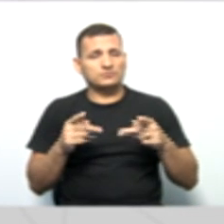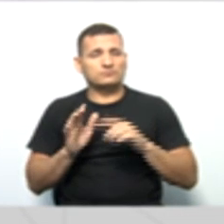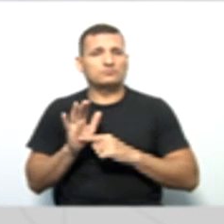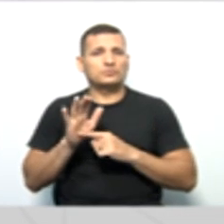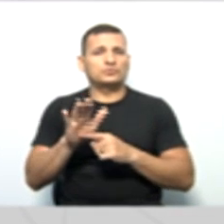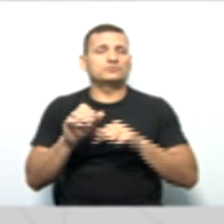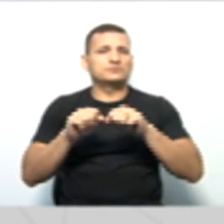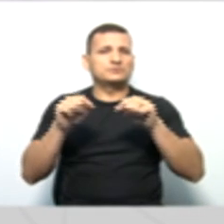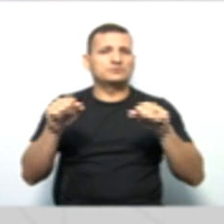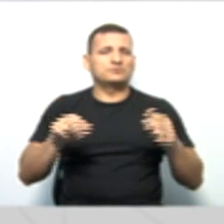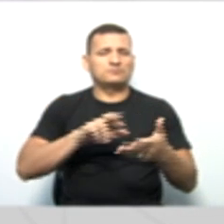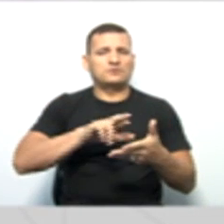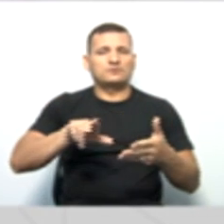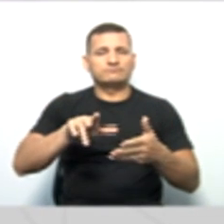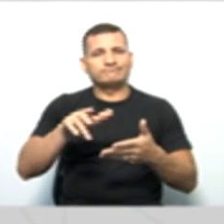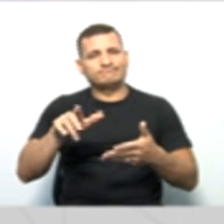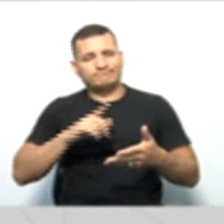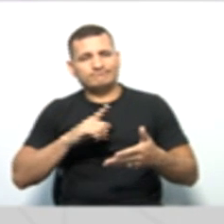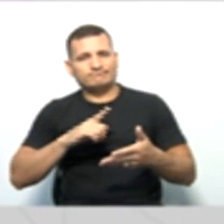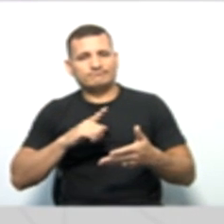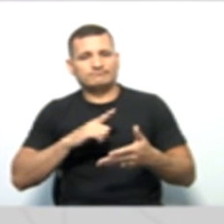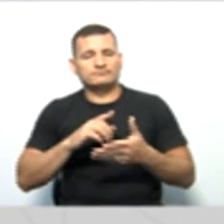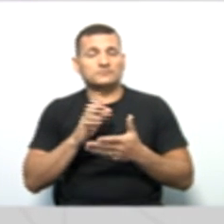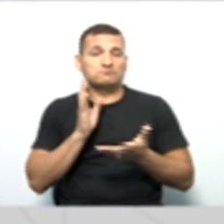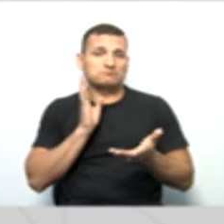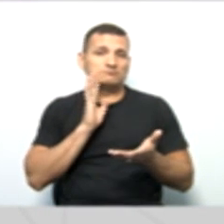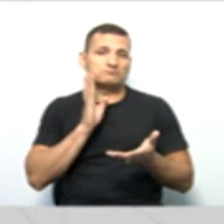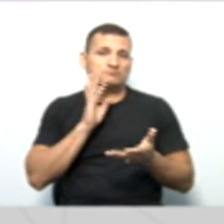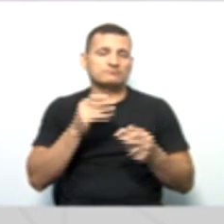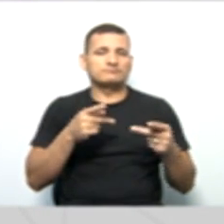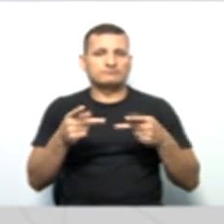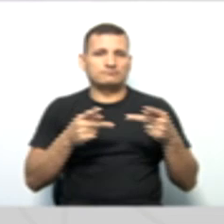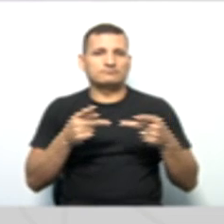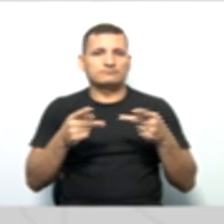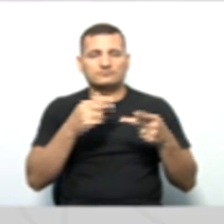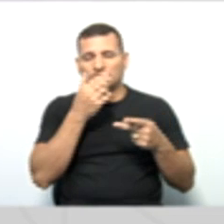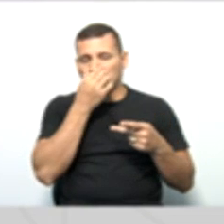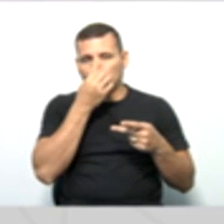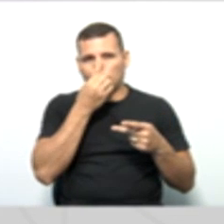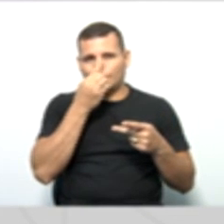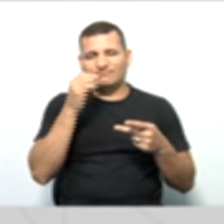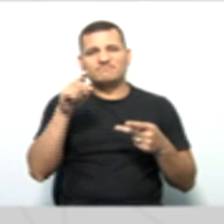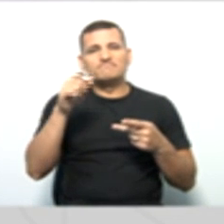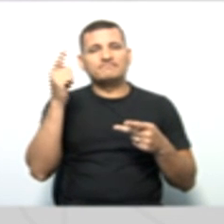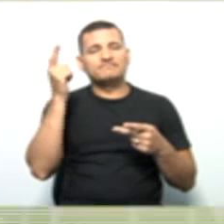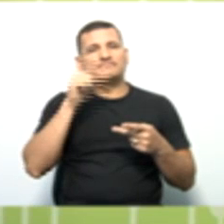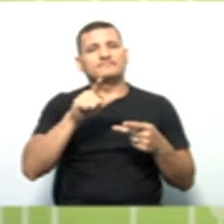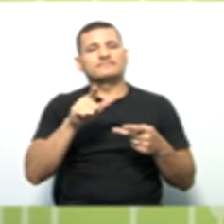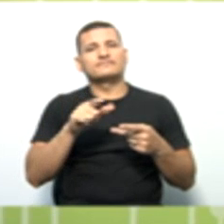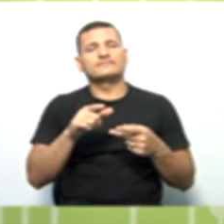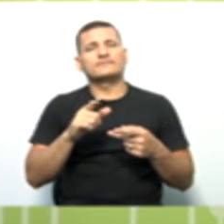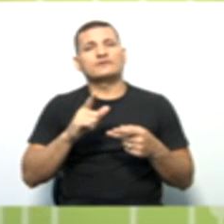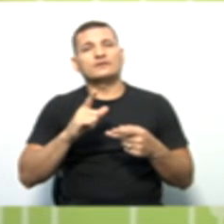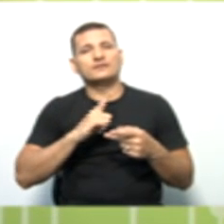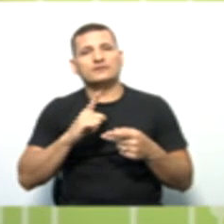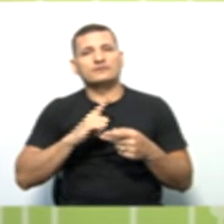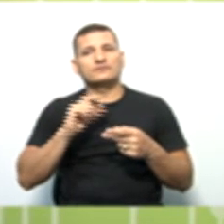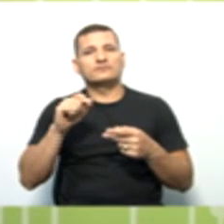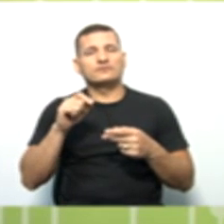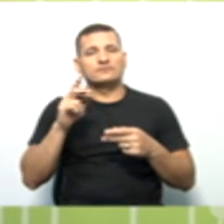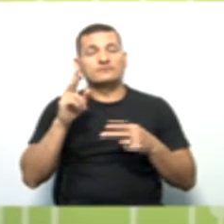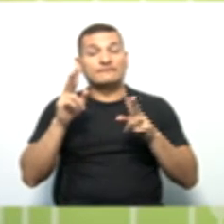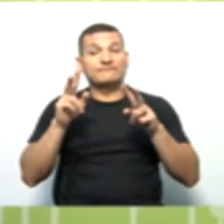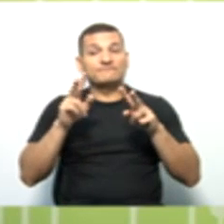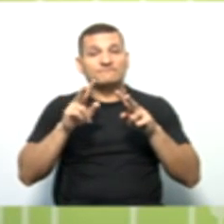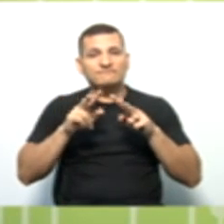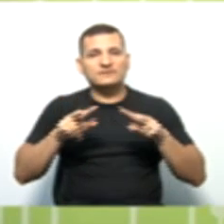maneiras diferentes. Isso é legal do projeto, né? Você consegue o quê? Você consegue ter uma visão